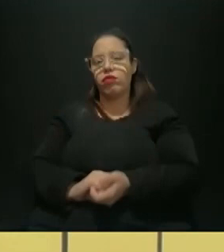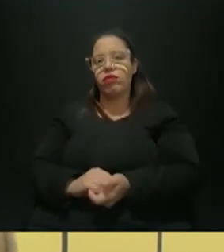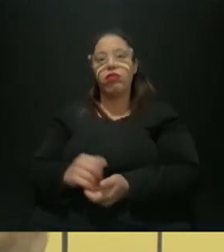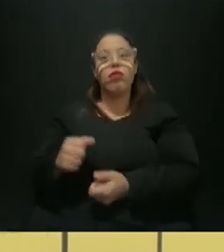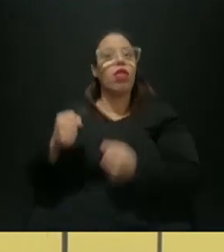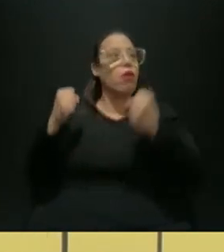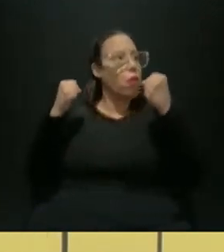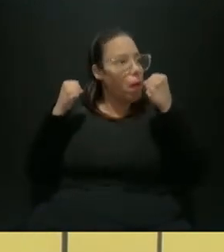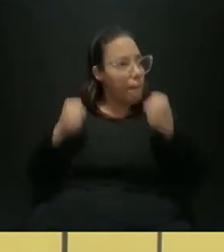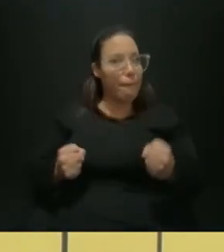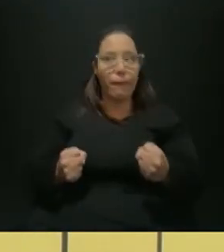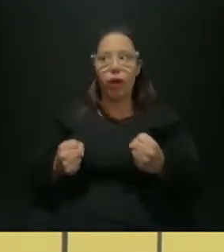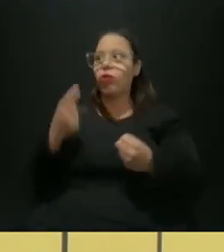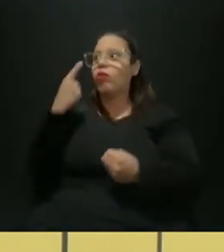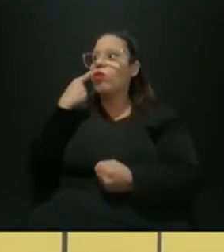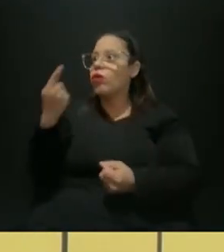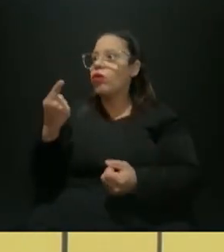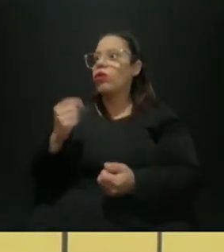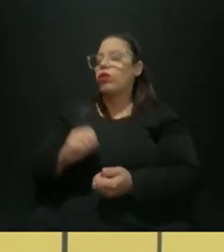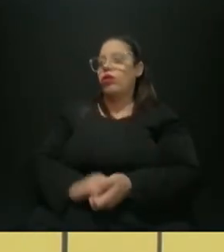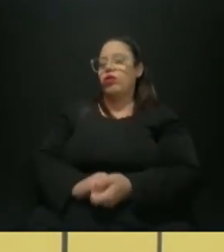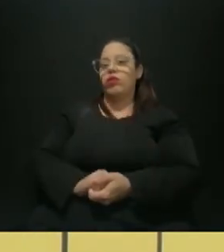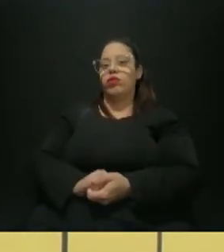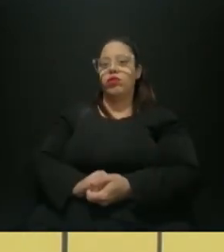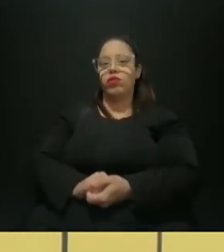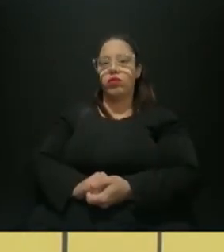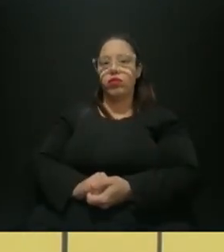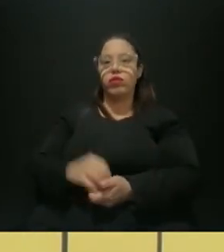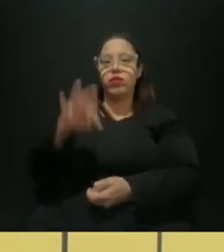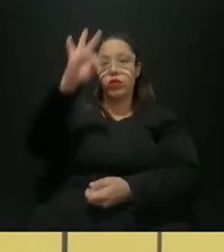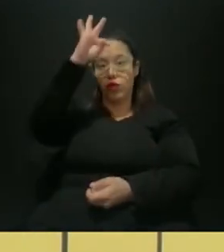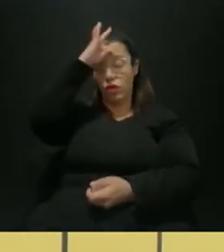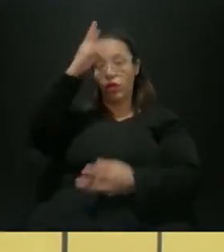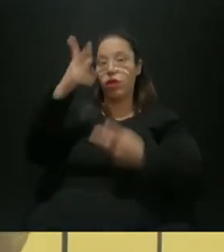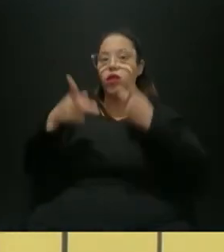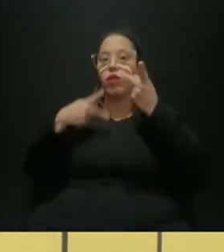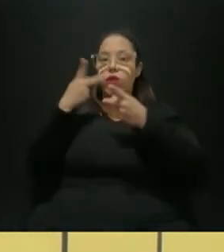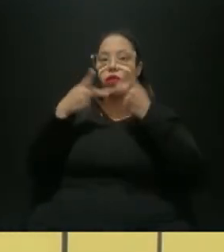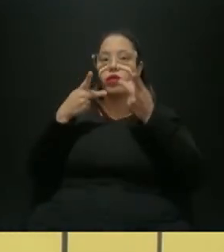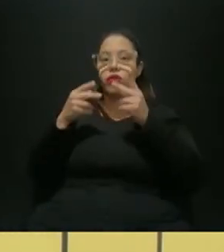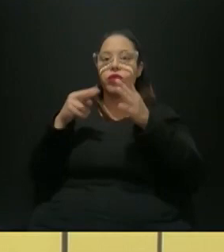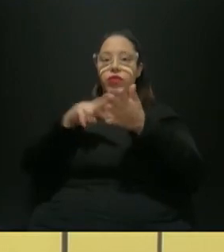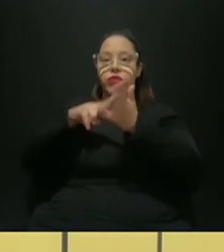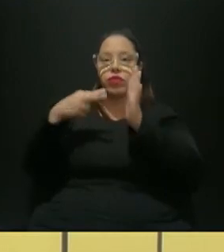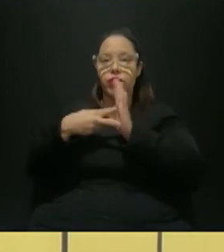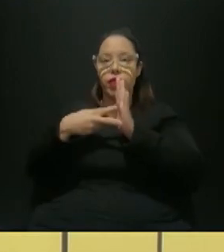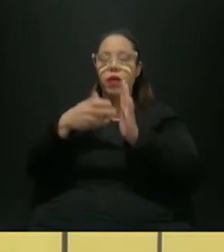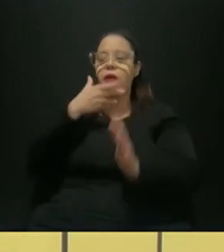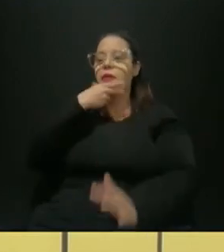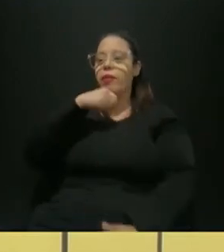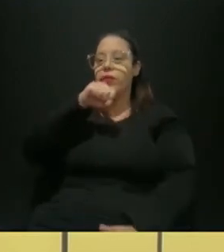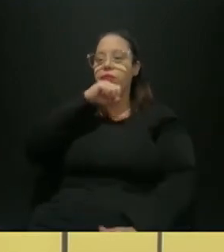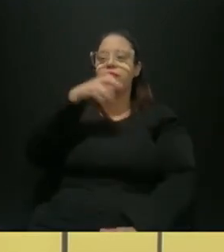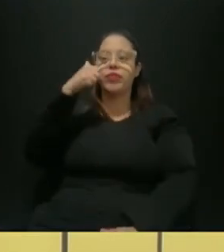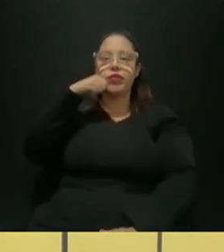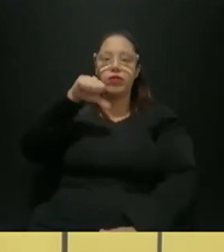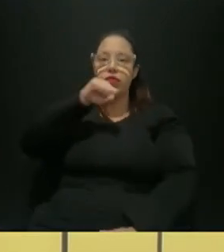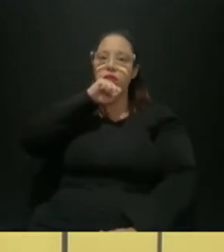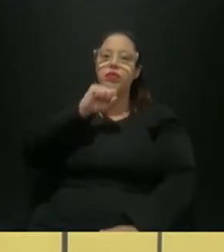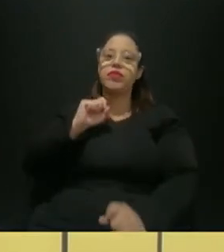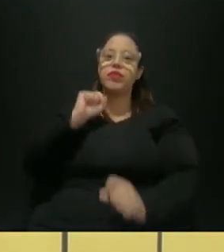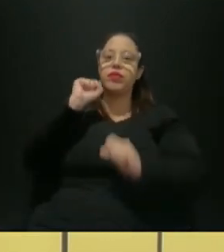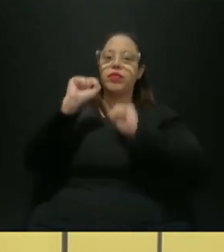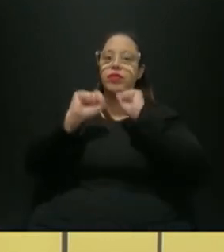percepção. A mesma coisa que o Tiago estava falando sobre o que significa pai e mãe. Na verdade, nós estamos hoje lutando